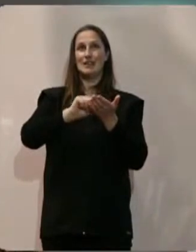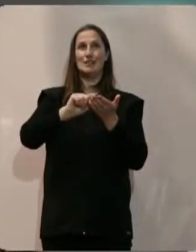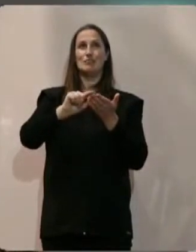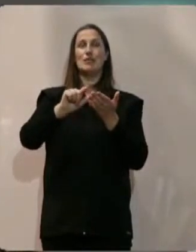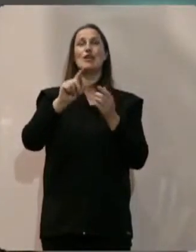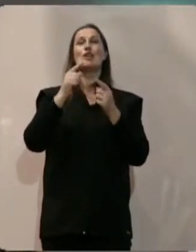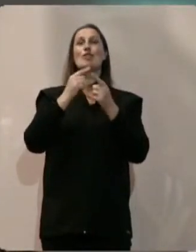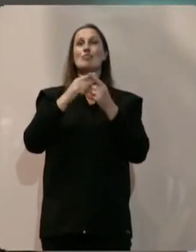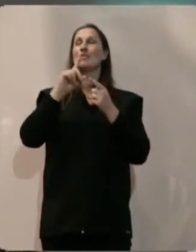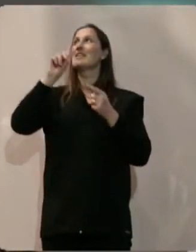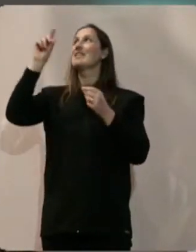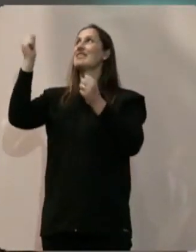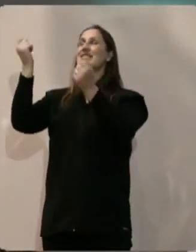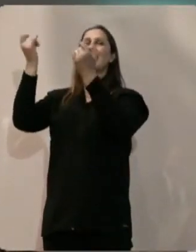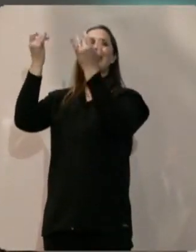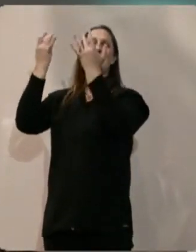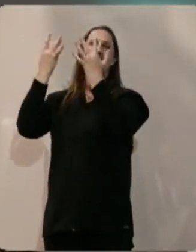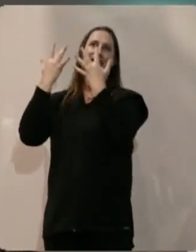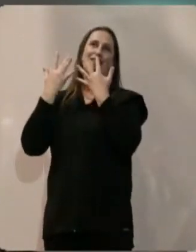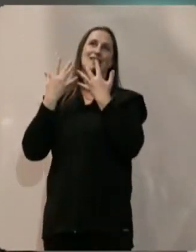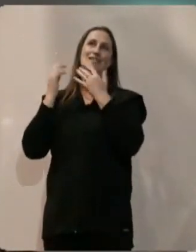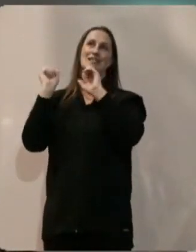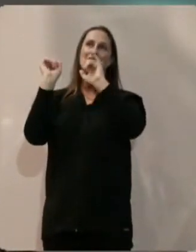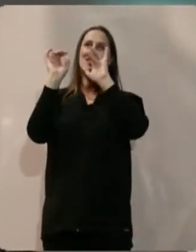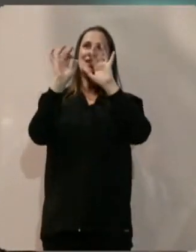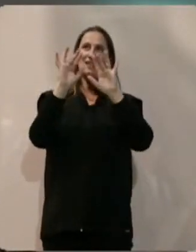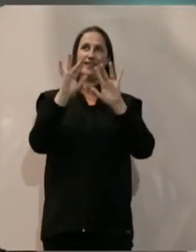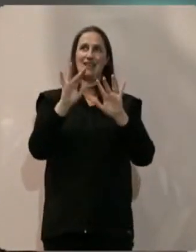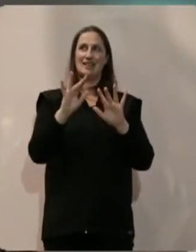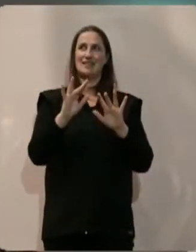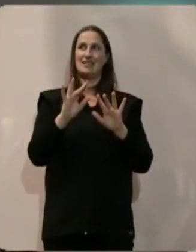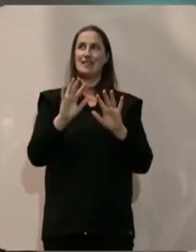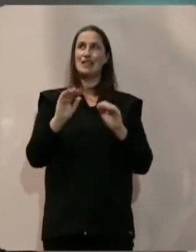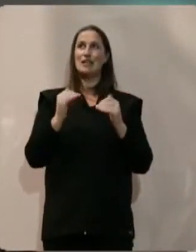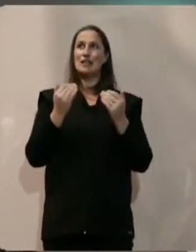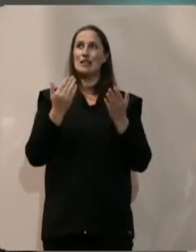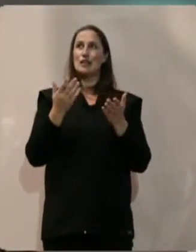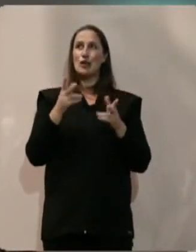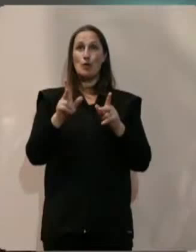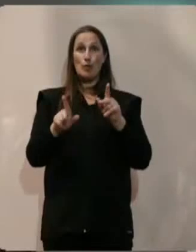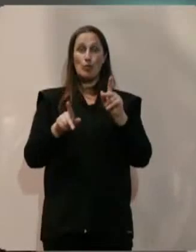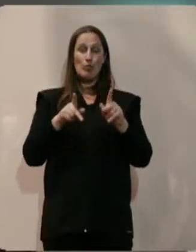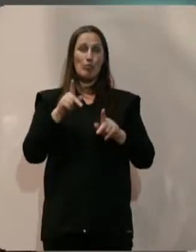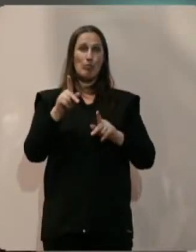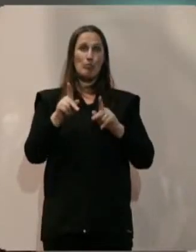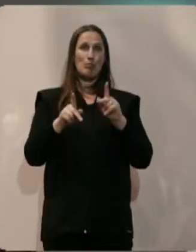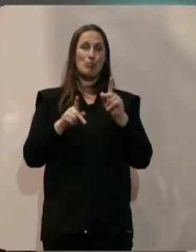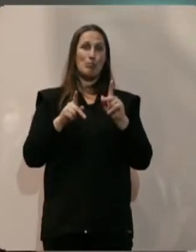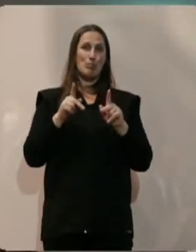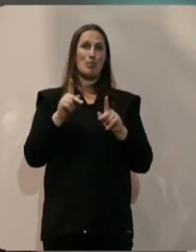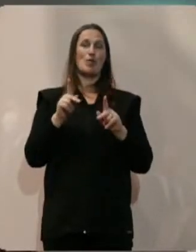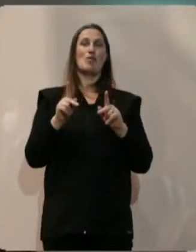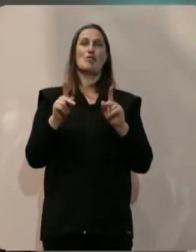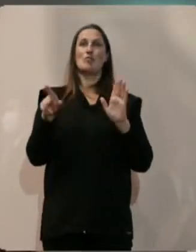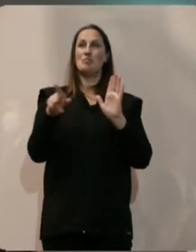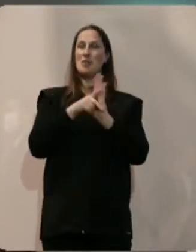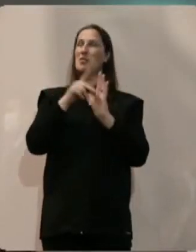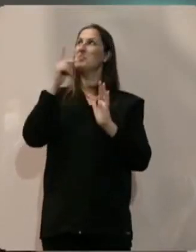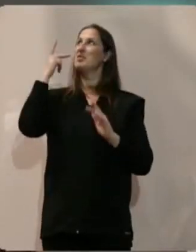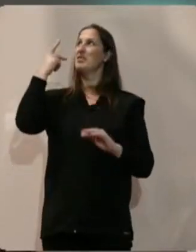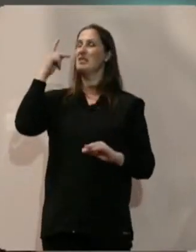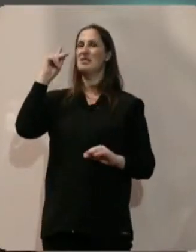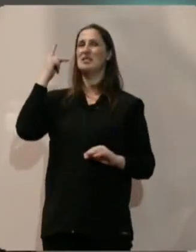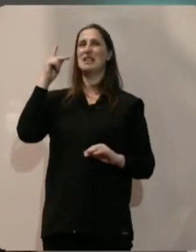é graça de Deus. Então esse povo que se chama pelo nome do Senhor, precisa se humilhar e